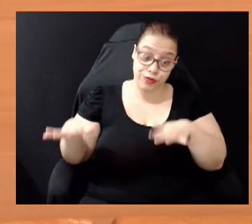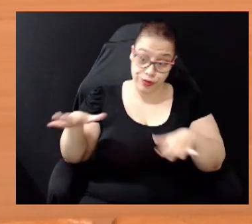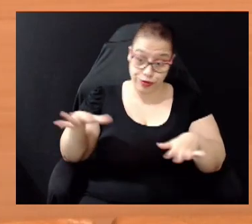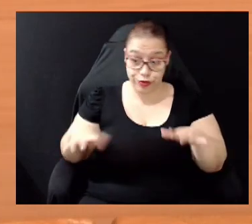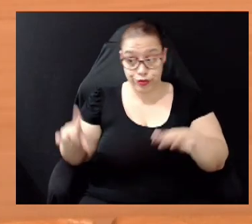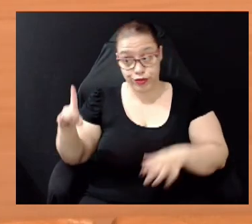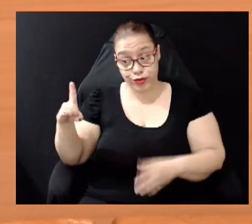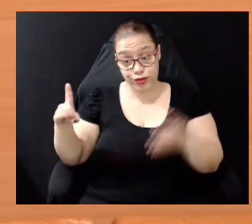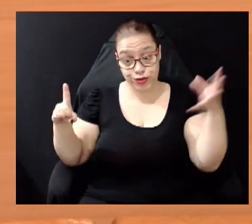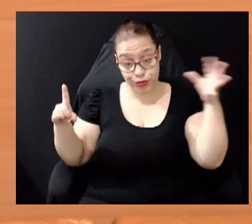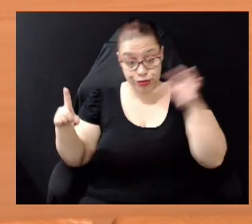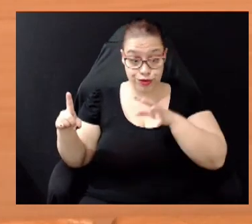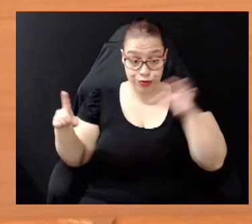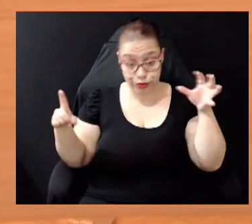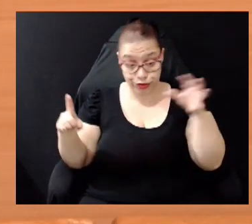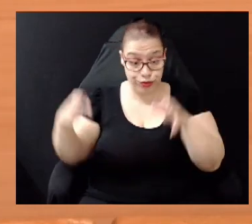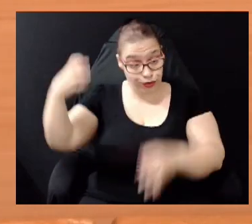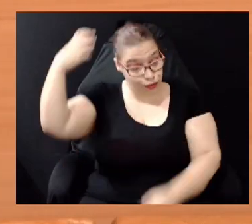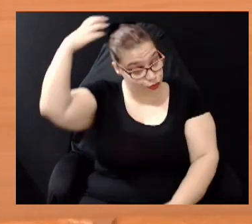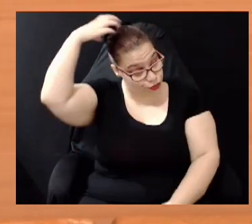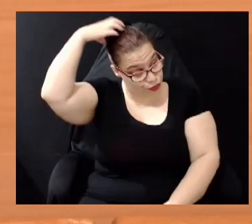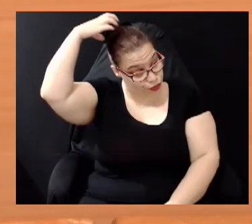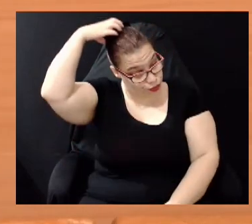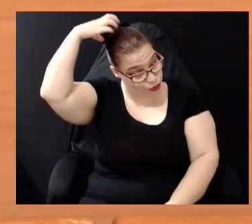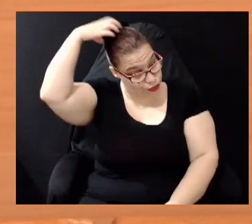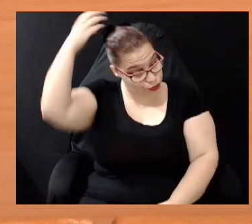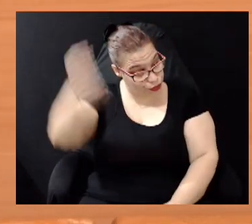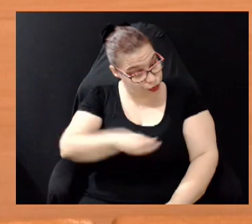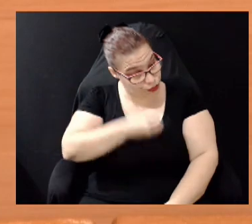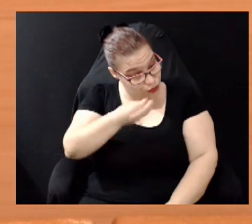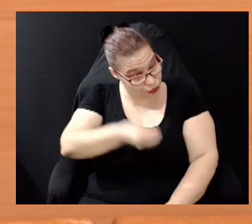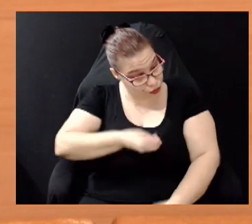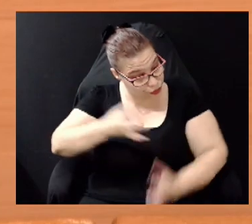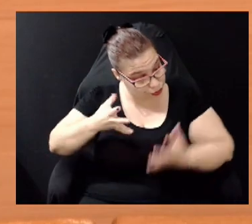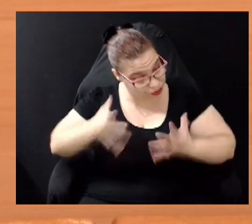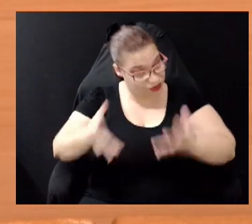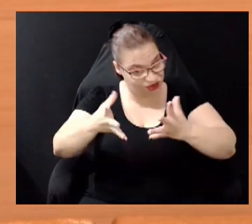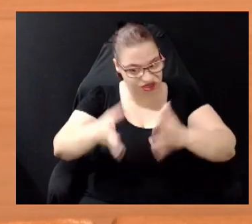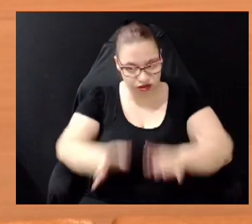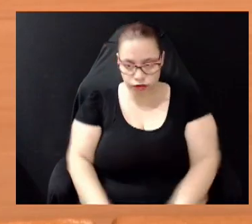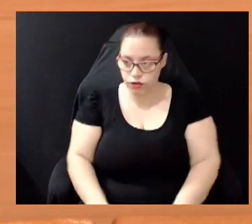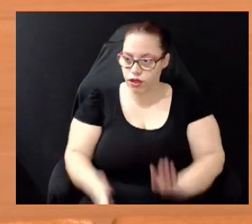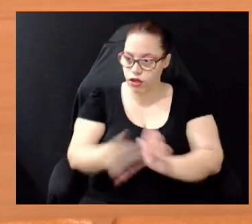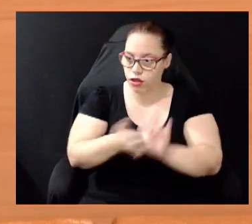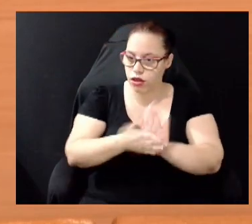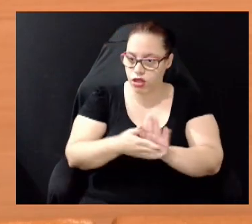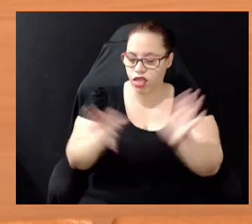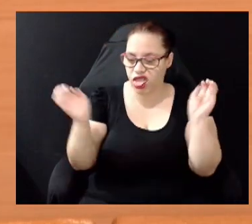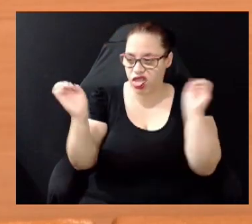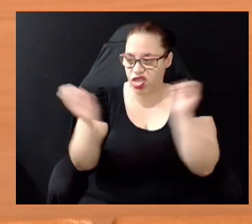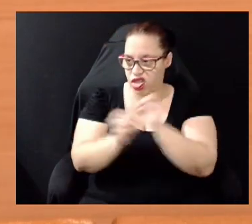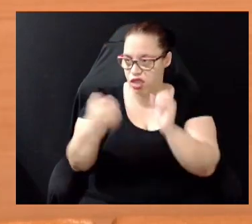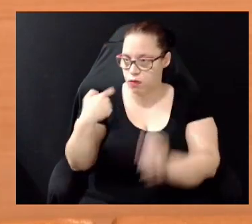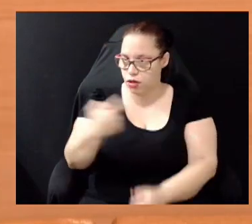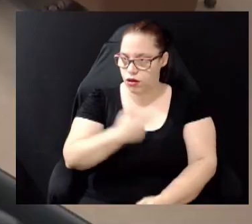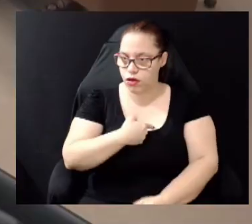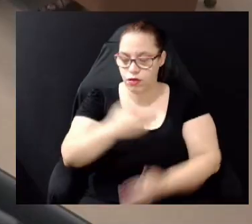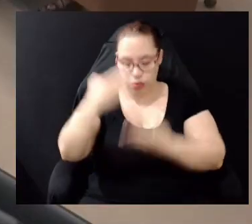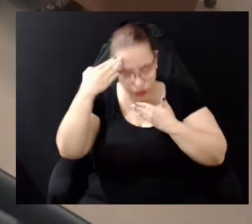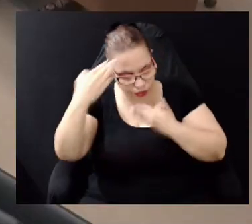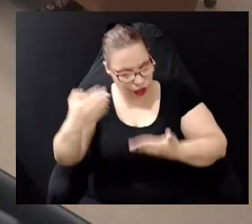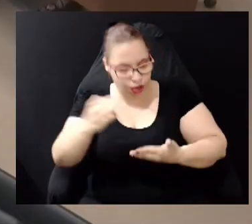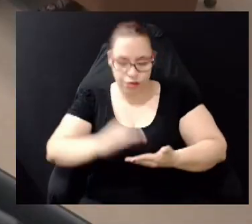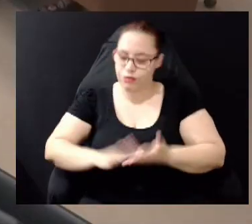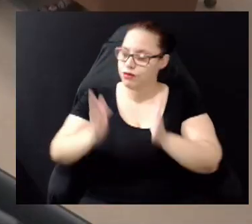com que essa culpa seja mais presente, mais latente e não propõe absolutamente nada para nós. Muitíssimo obrigada.